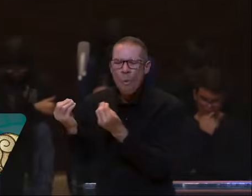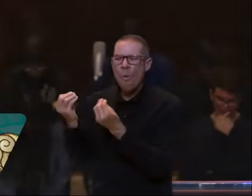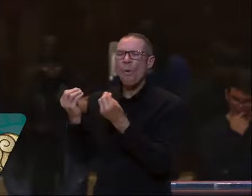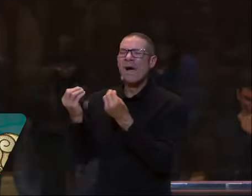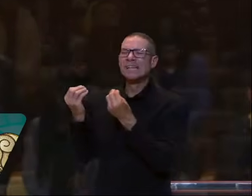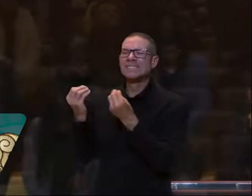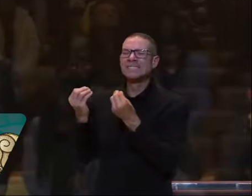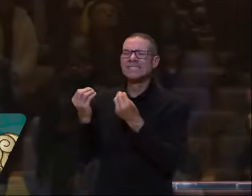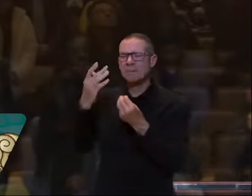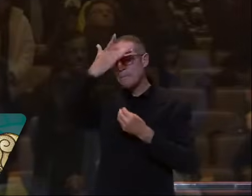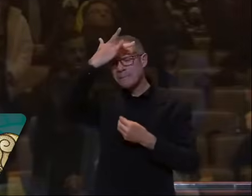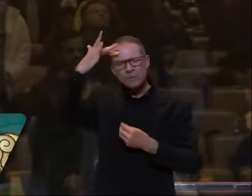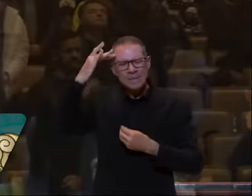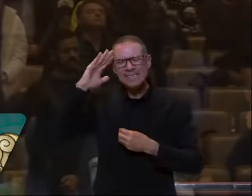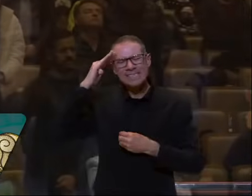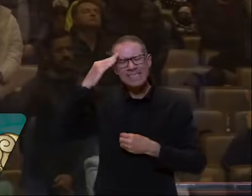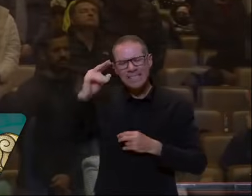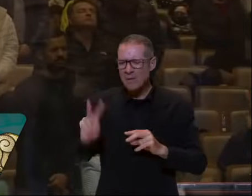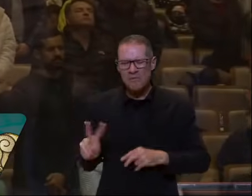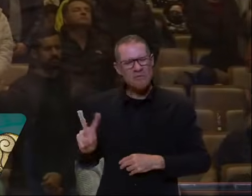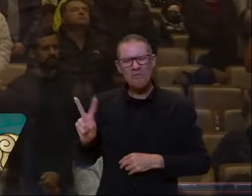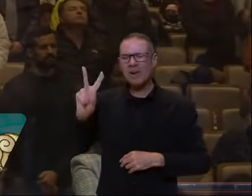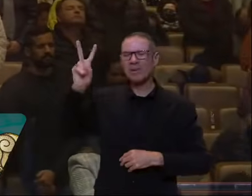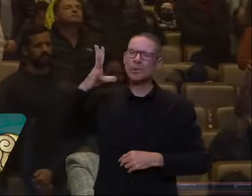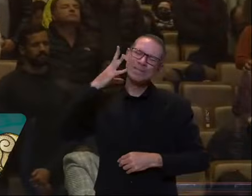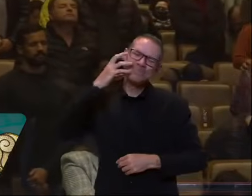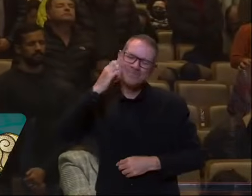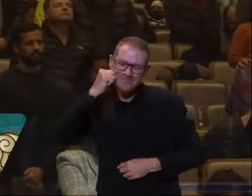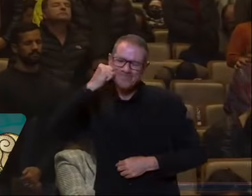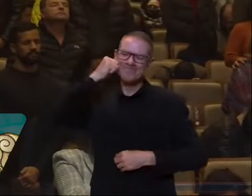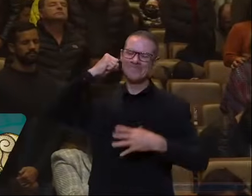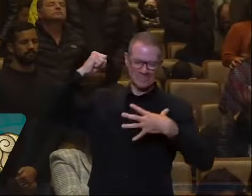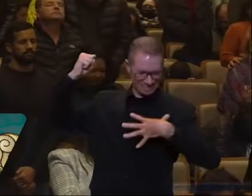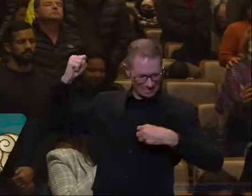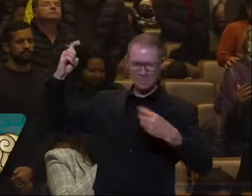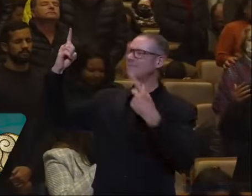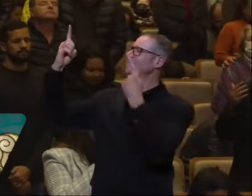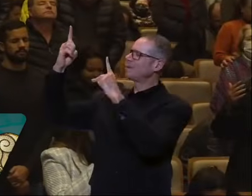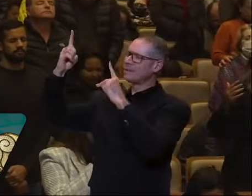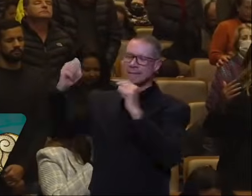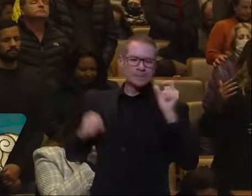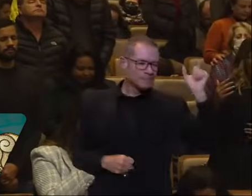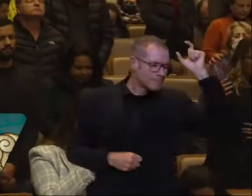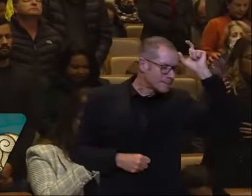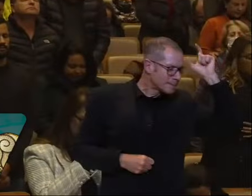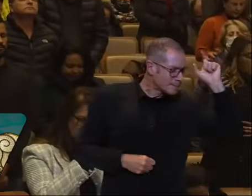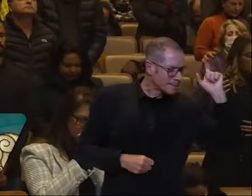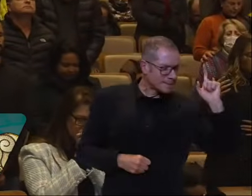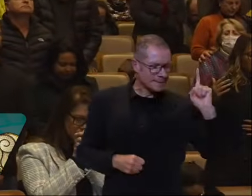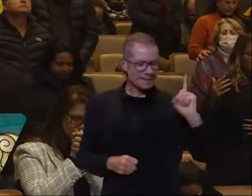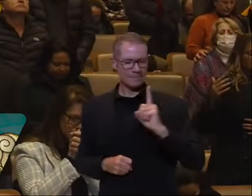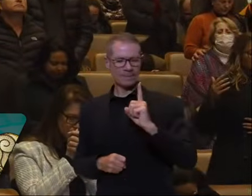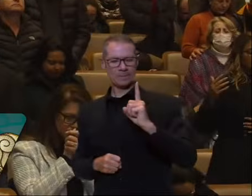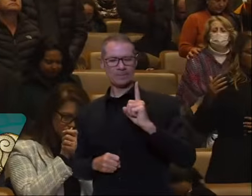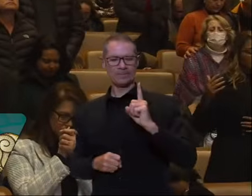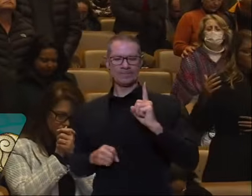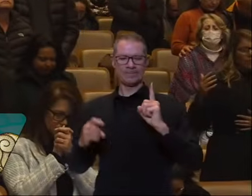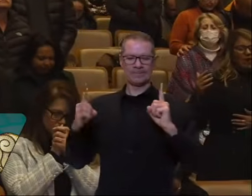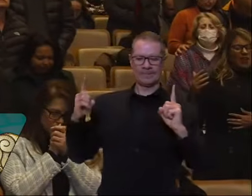medo possam entender o valor da filiação. O inimigo não pode